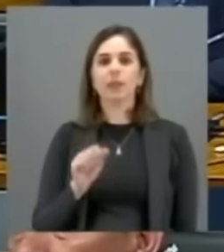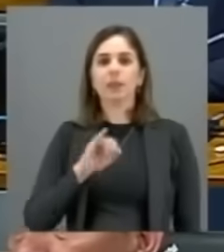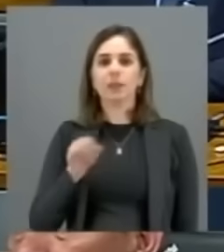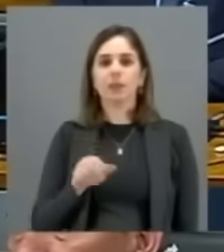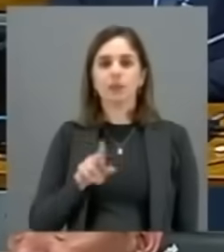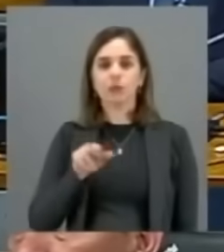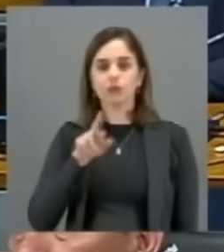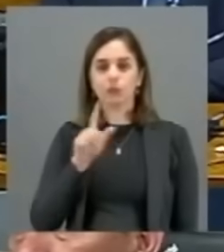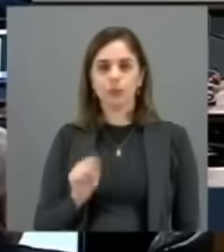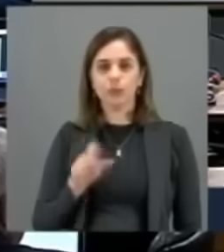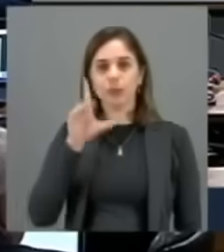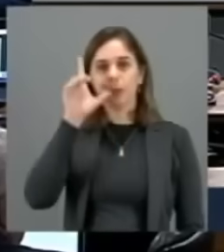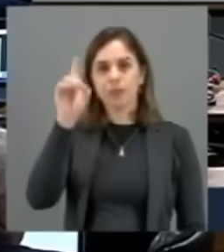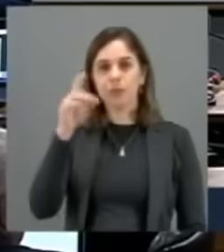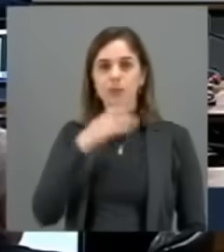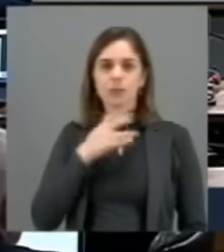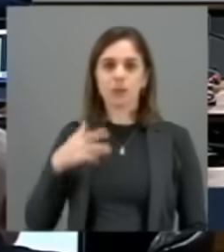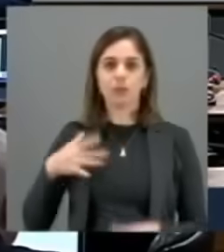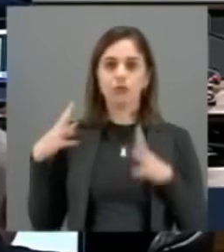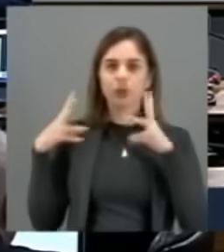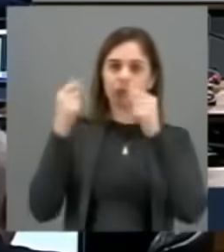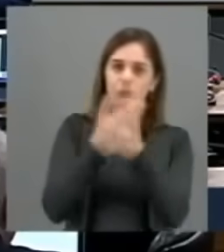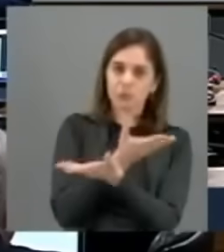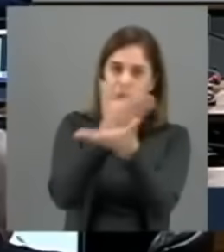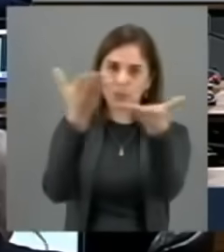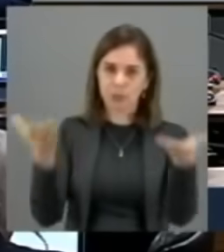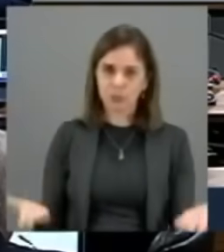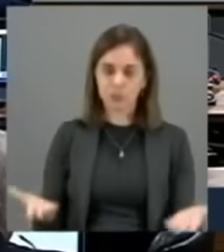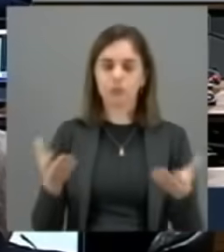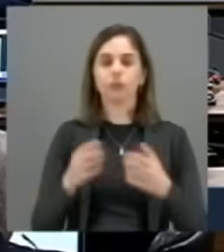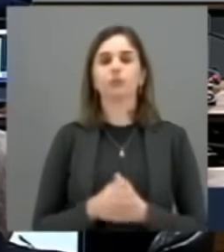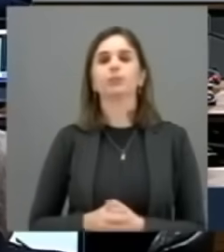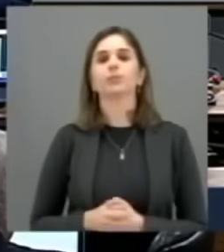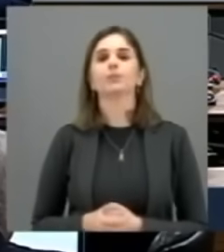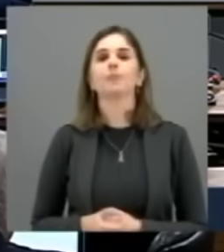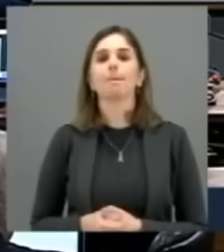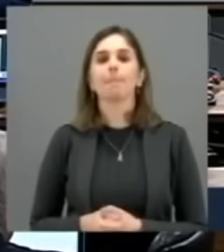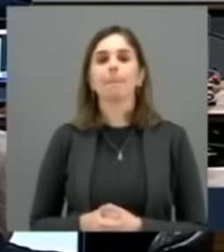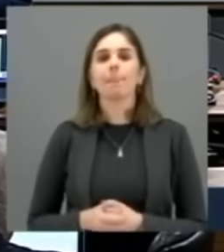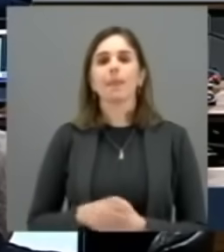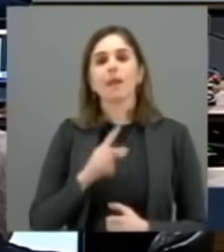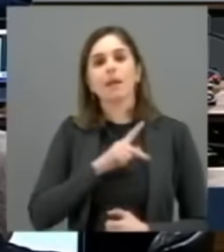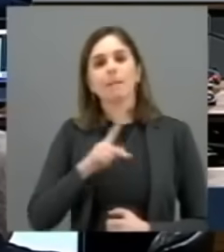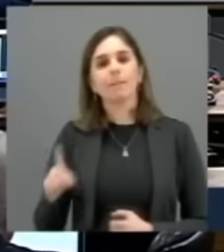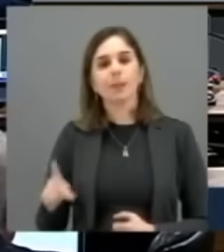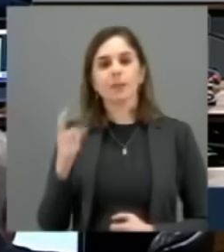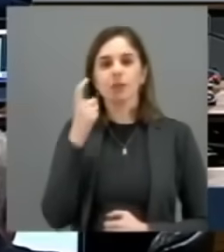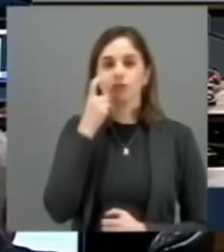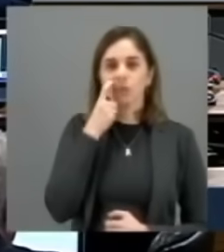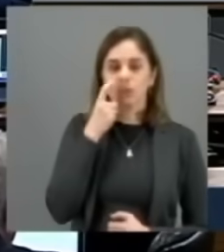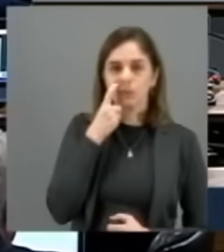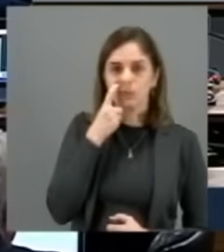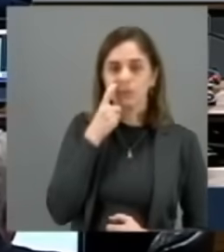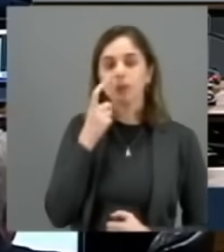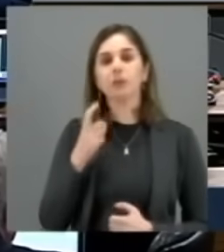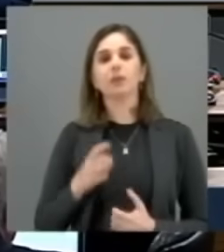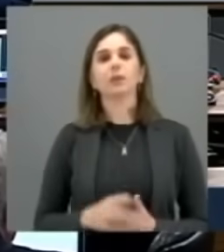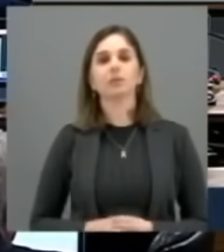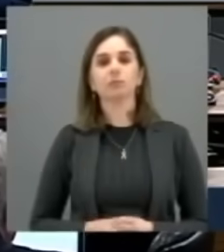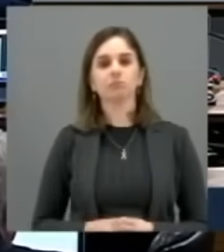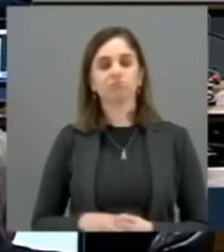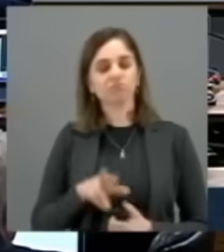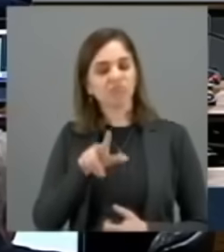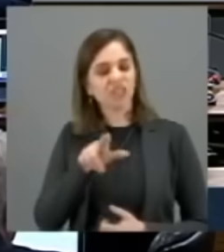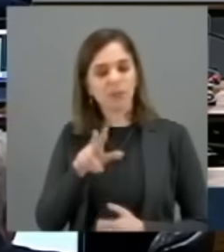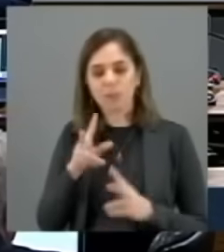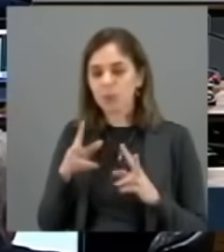e saúde a todos e todas e a nossa pátria amada. Presidente Davi Alcolumbre, cada vez mais um irmão, que enviou